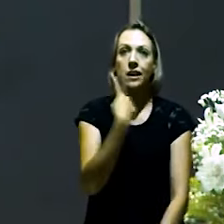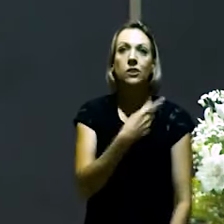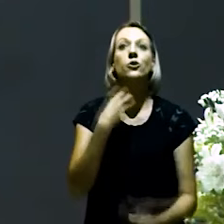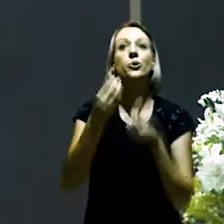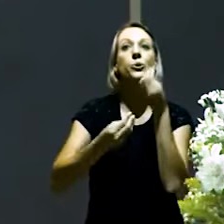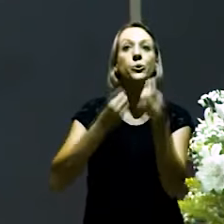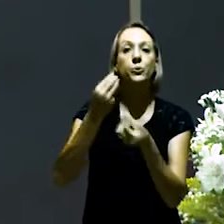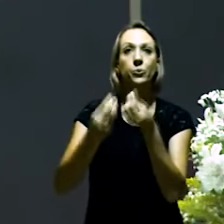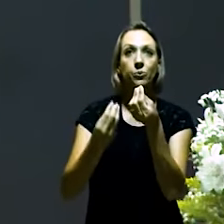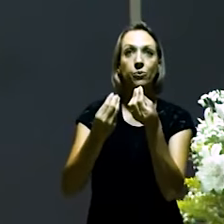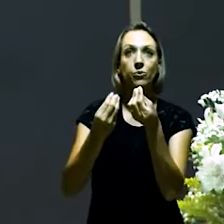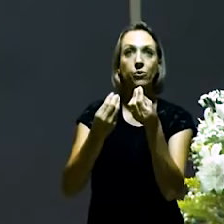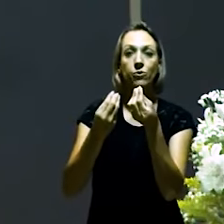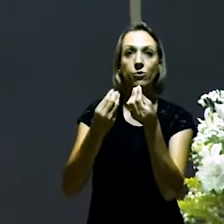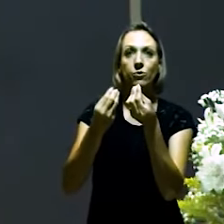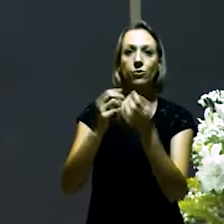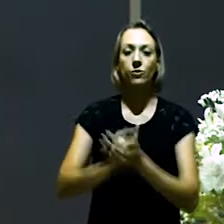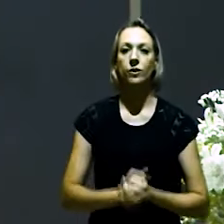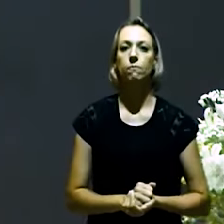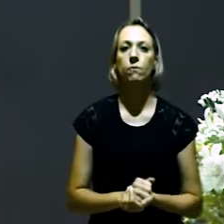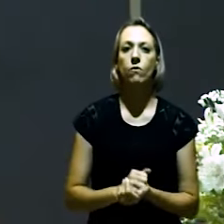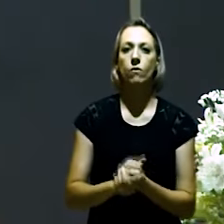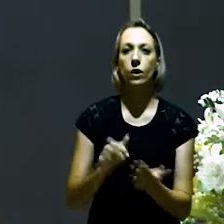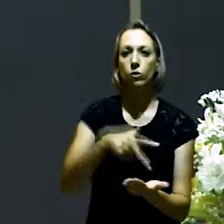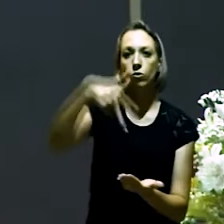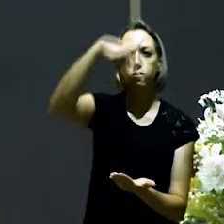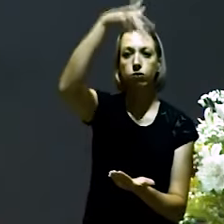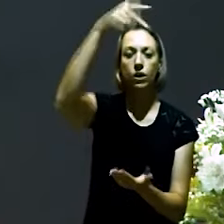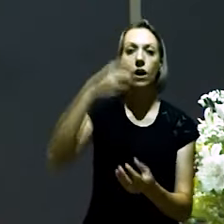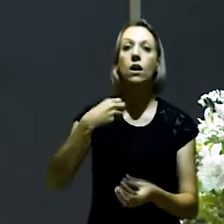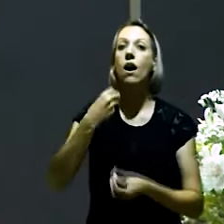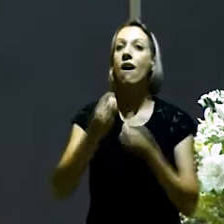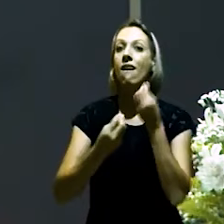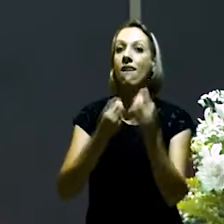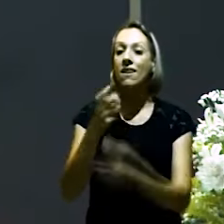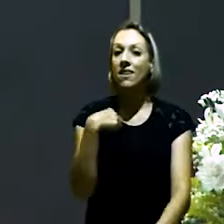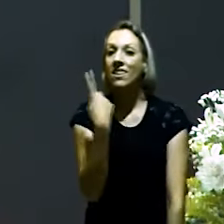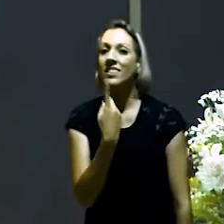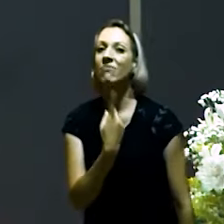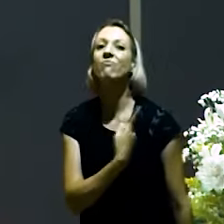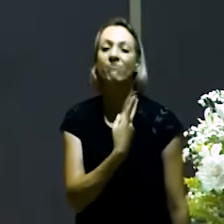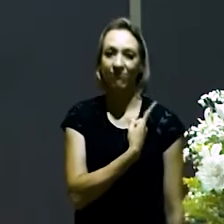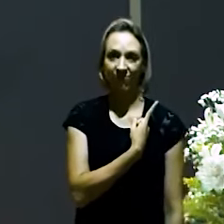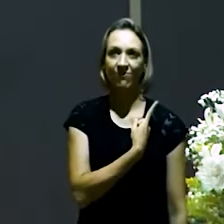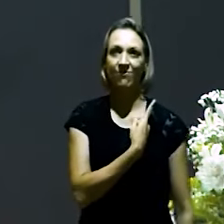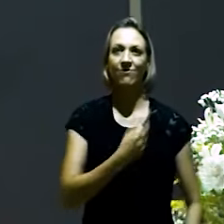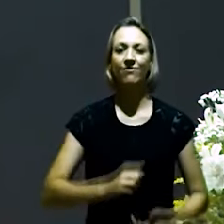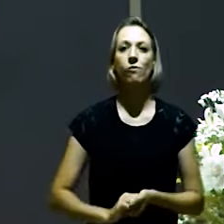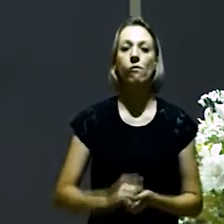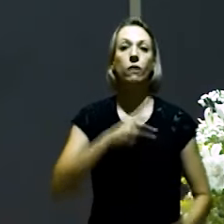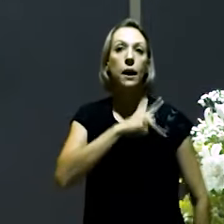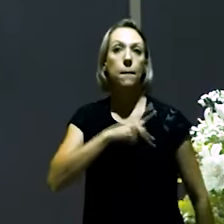da cruz, nessa história dramática de redenção. Quem somos nós nessa história? Paulo,